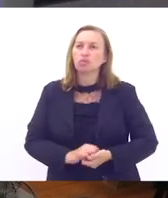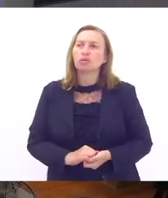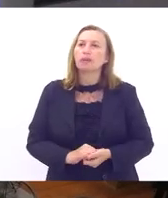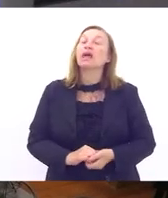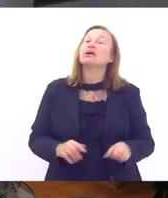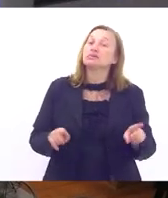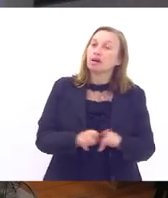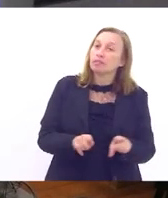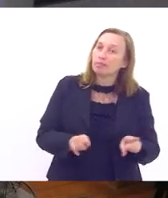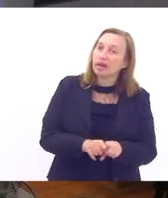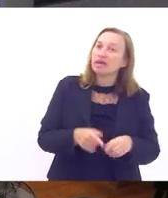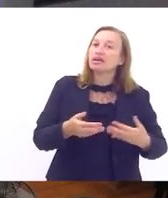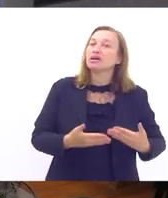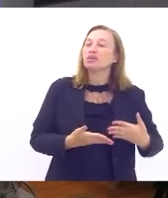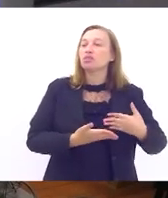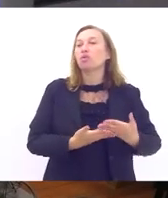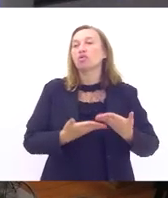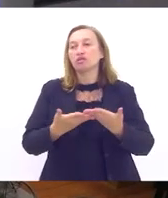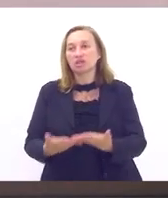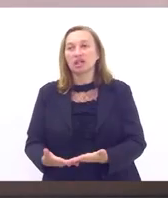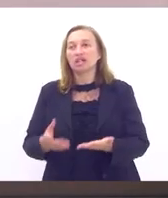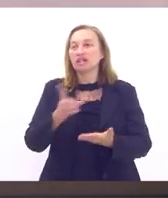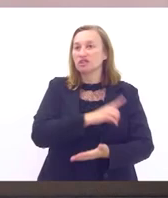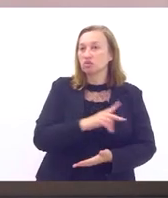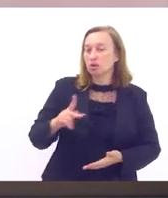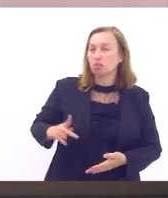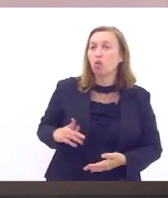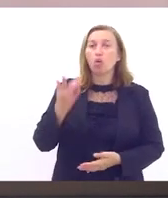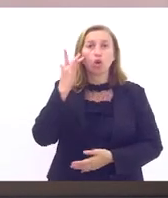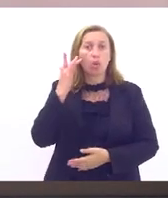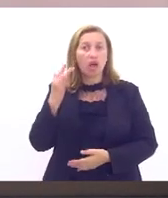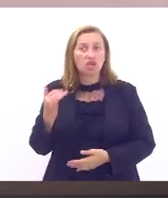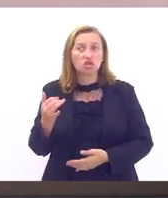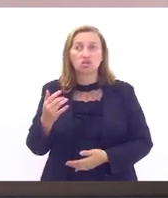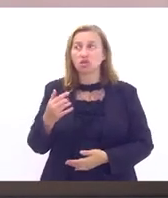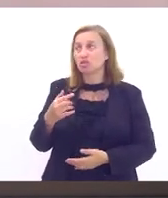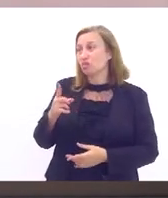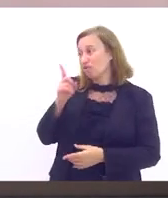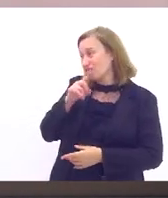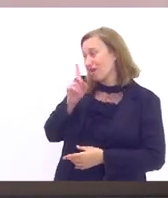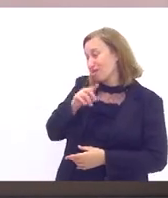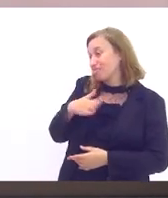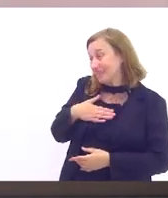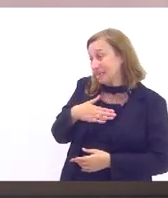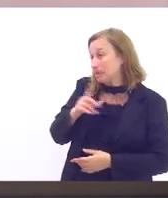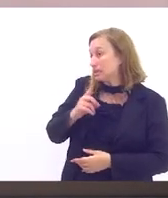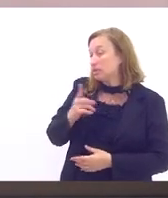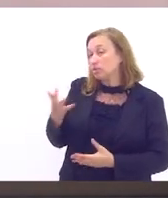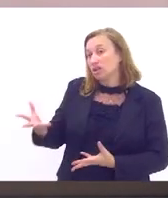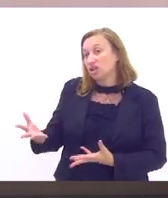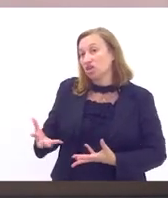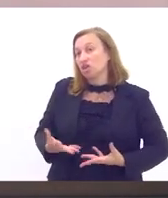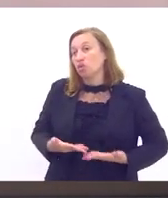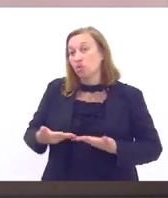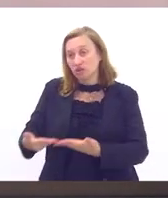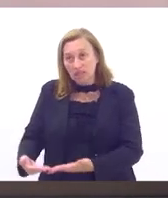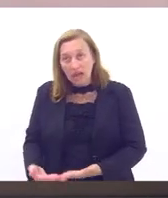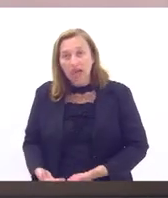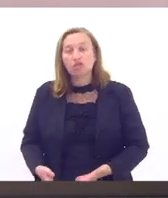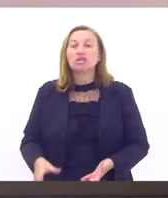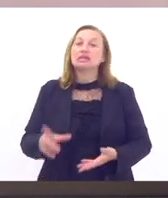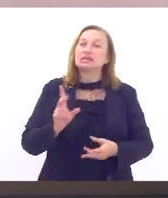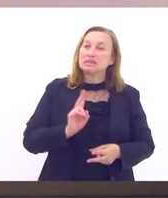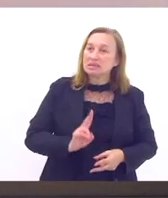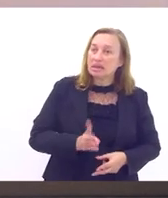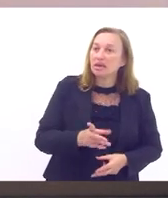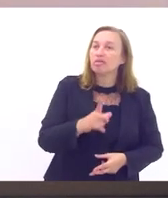E vamos trazer também a Defensoria Pública, que eu acho até que é uma falha minha, né, de não ter chamado, e a gente tem